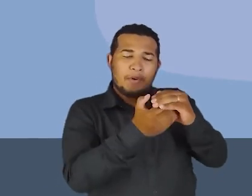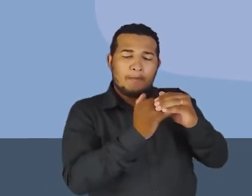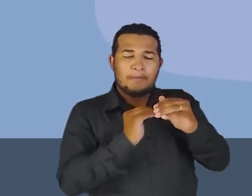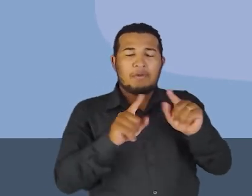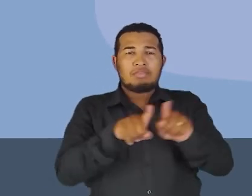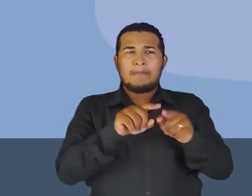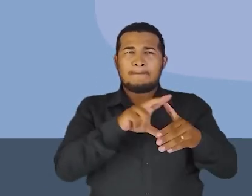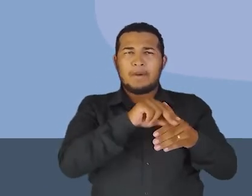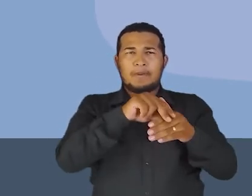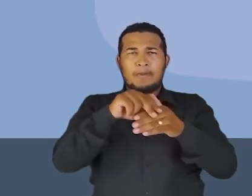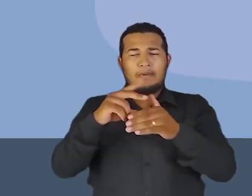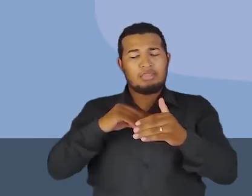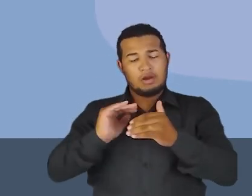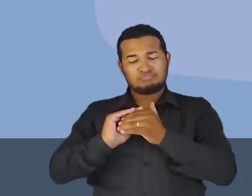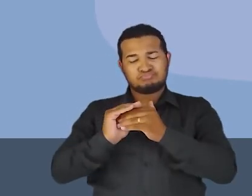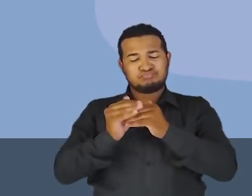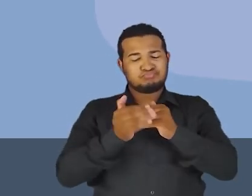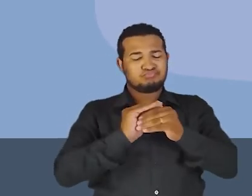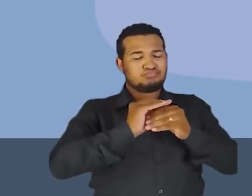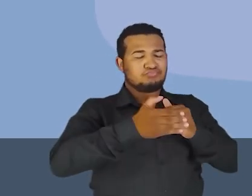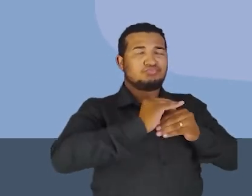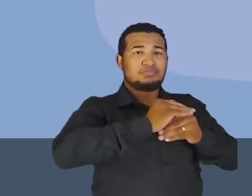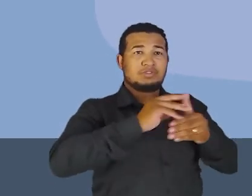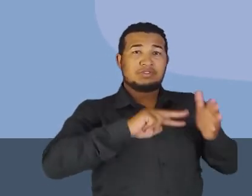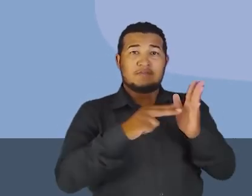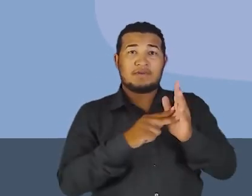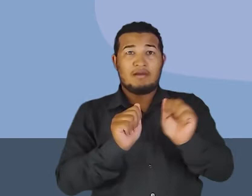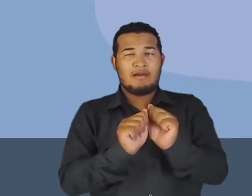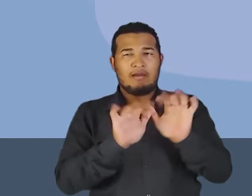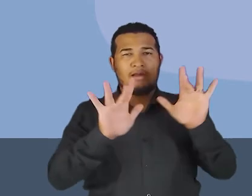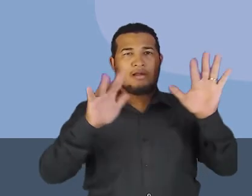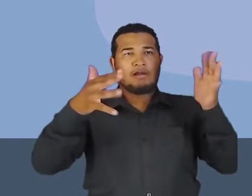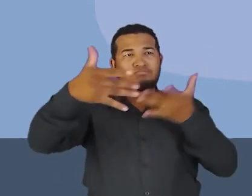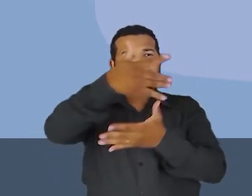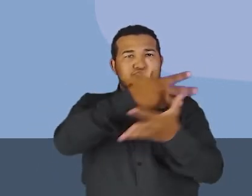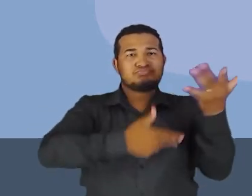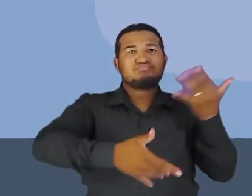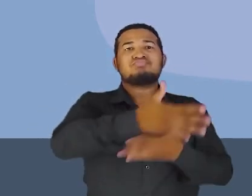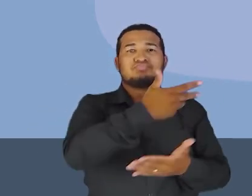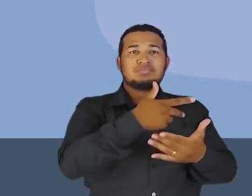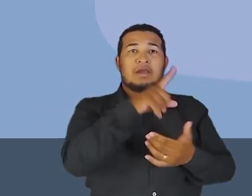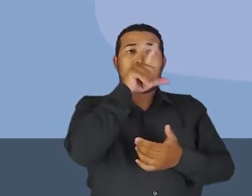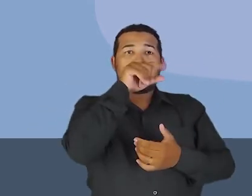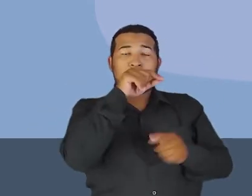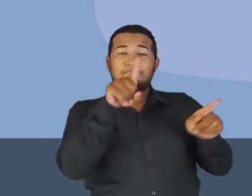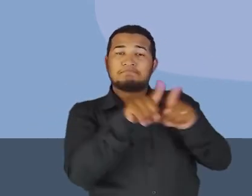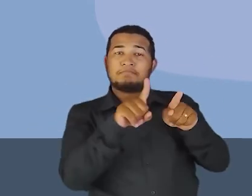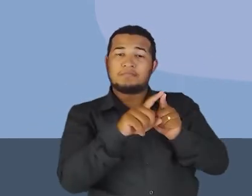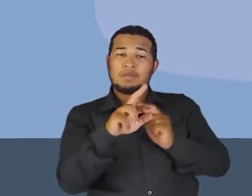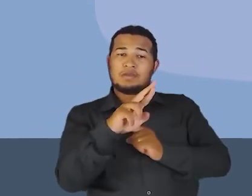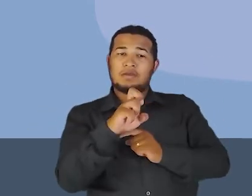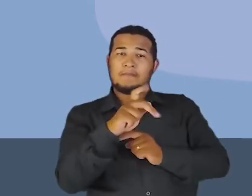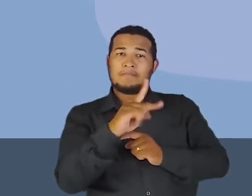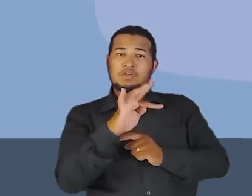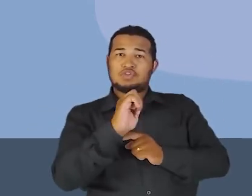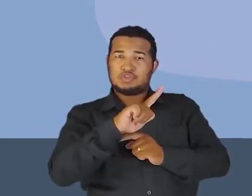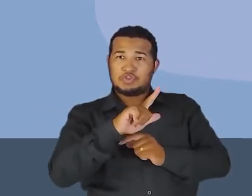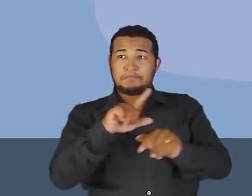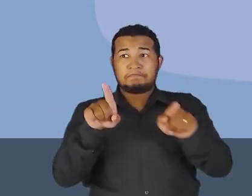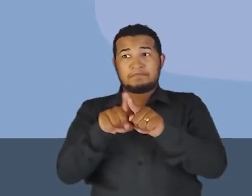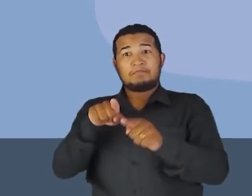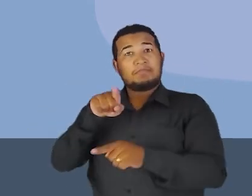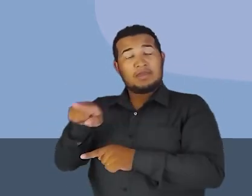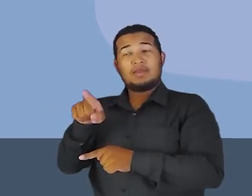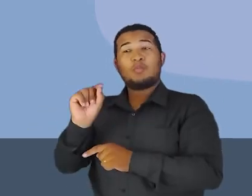outros anexos embrionários. Ele participa das trocas gasosas em répteis e aves. E é reduzida em mamíferos, pois dá